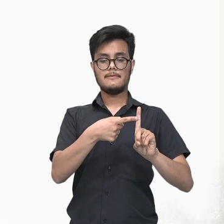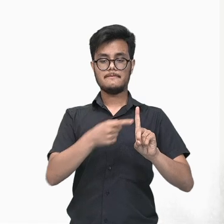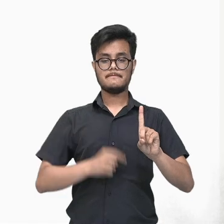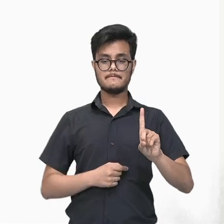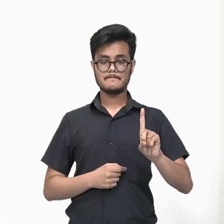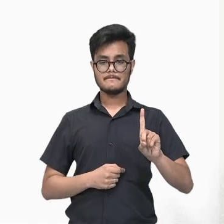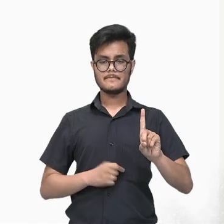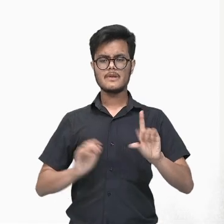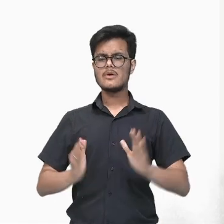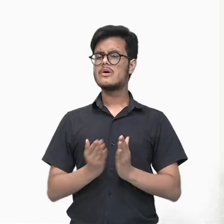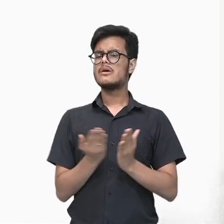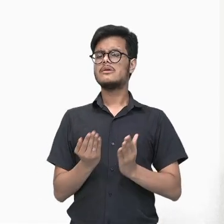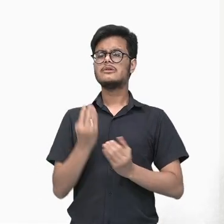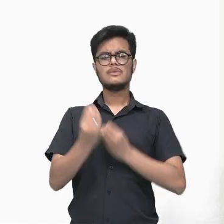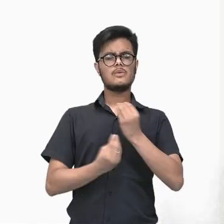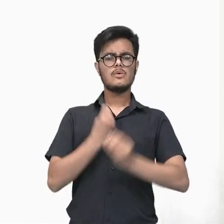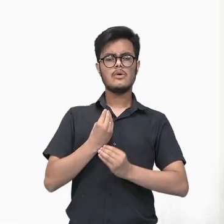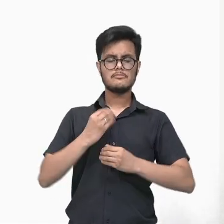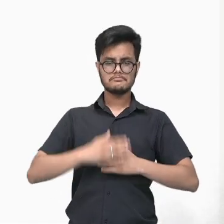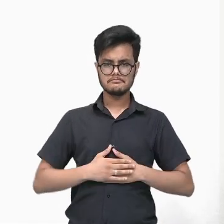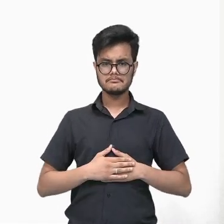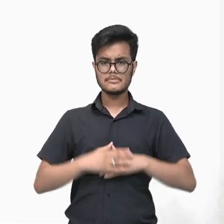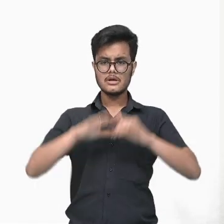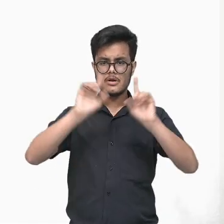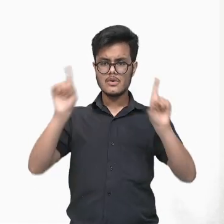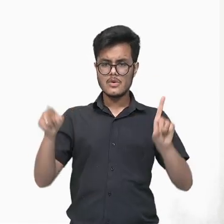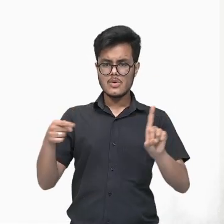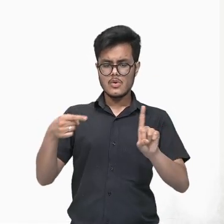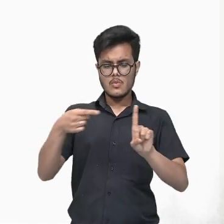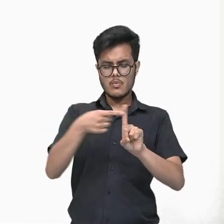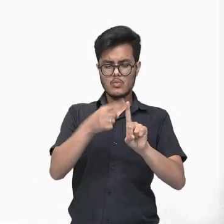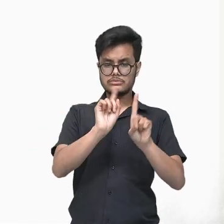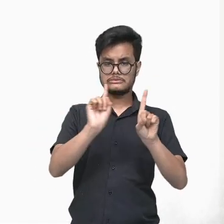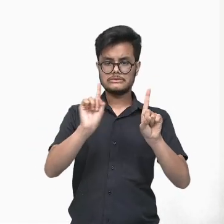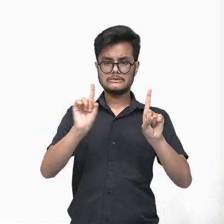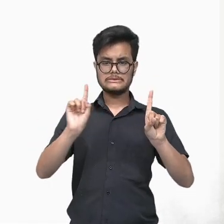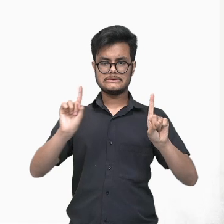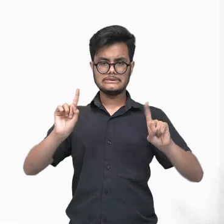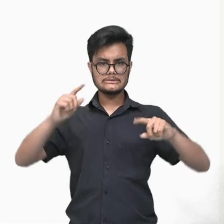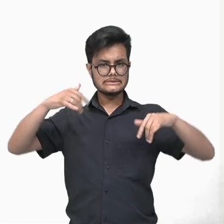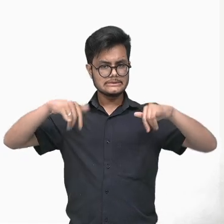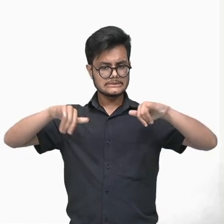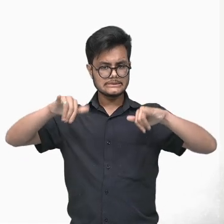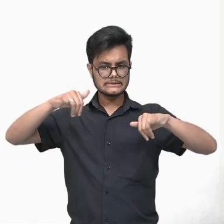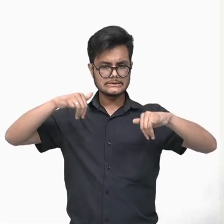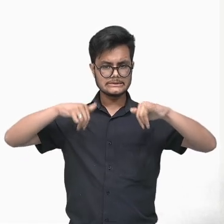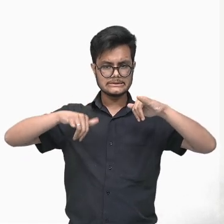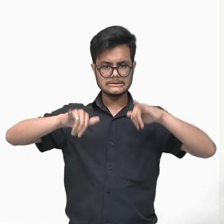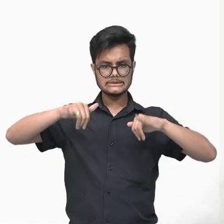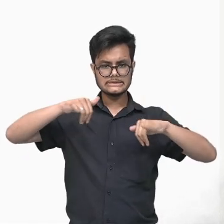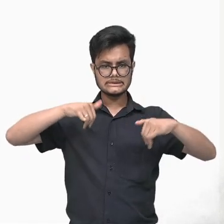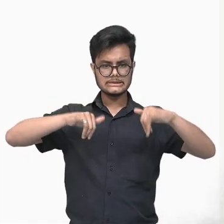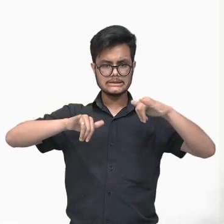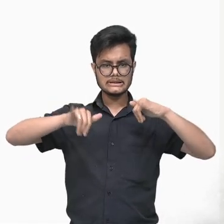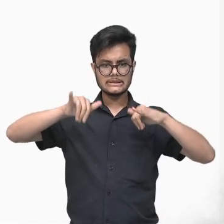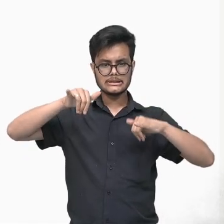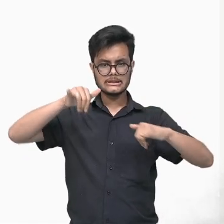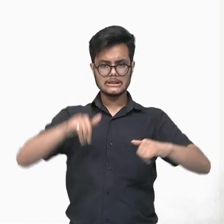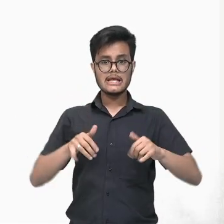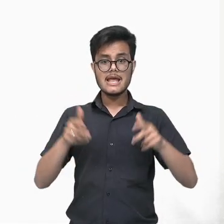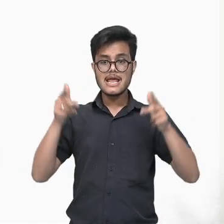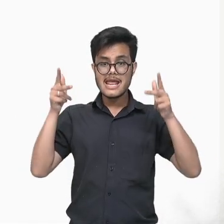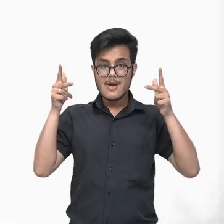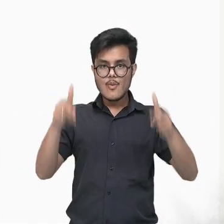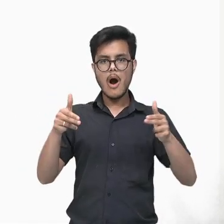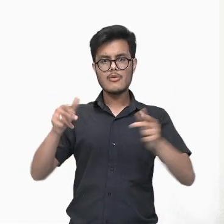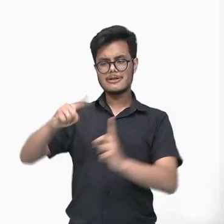E quais os efeitos? Os corpos ficam eletrizados com cargas elétricas de